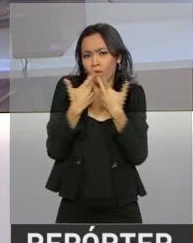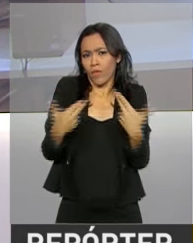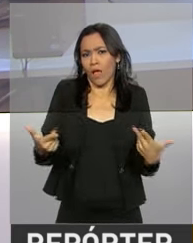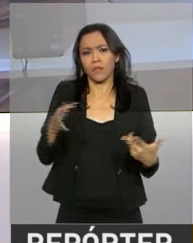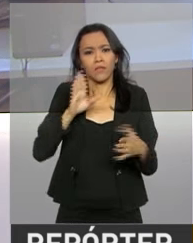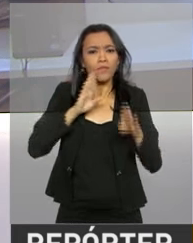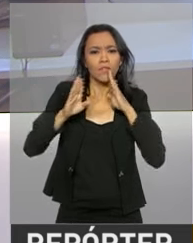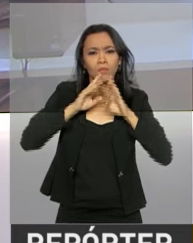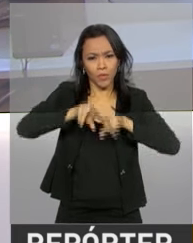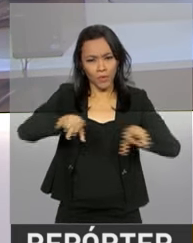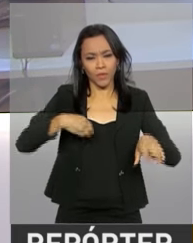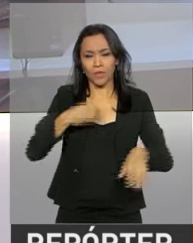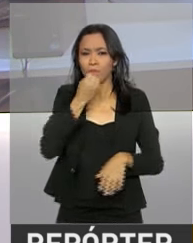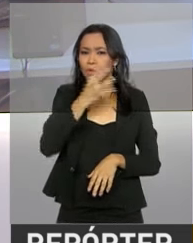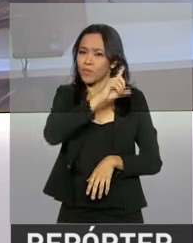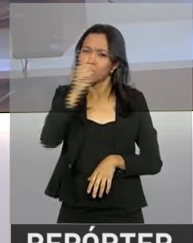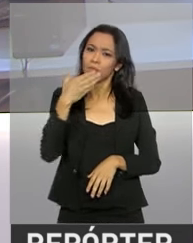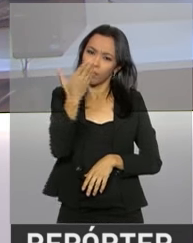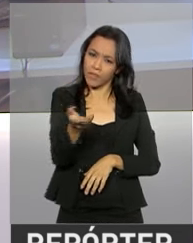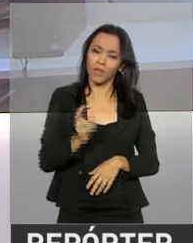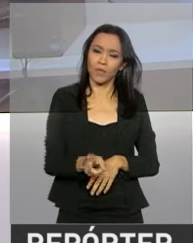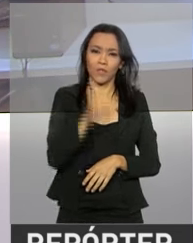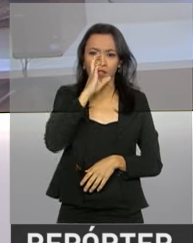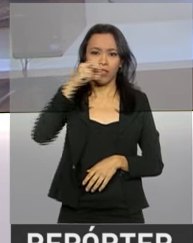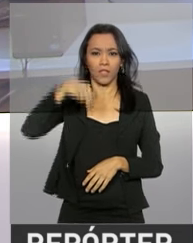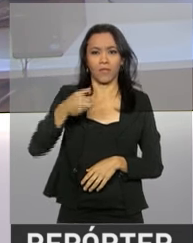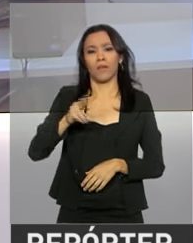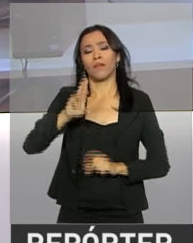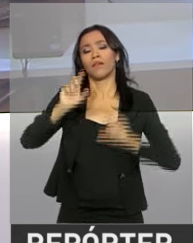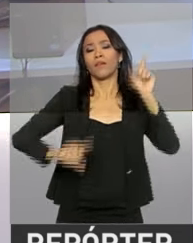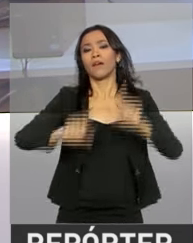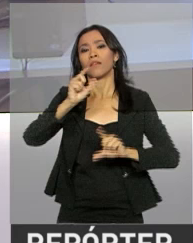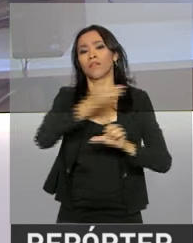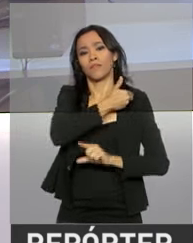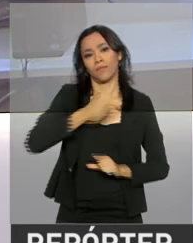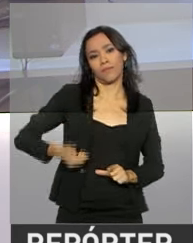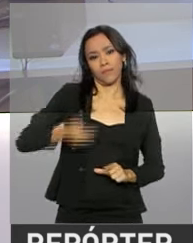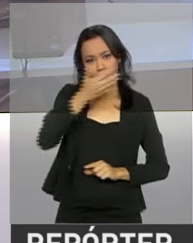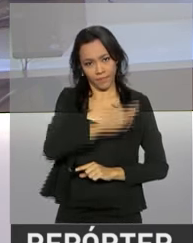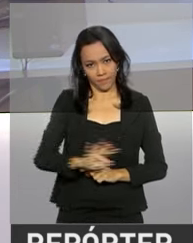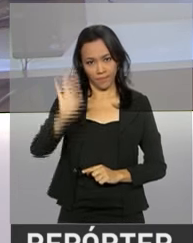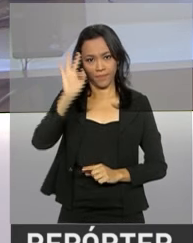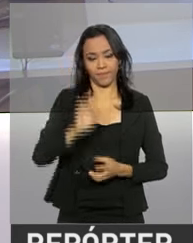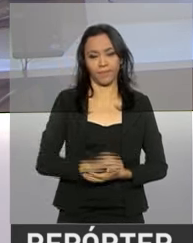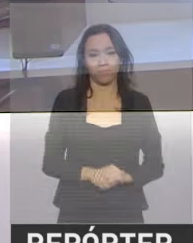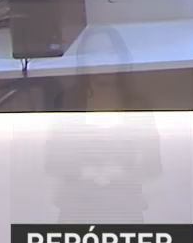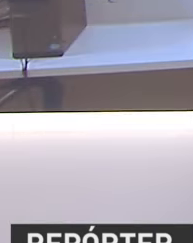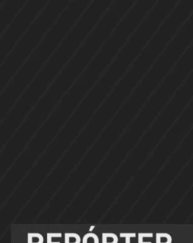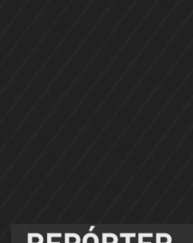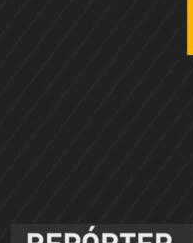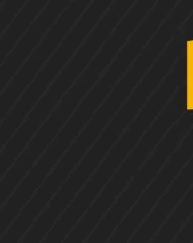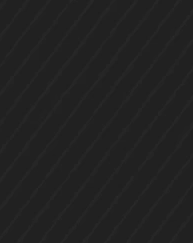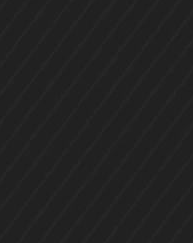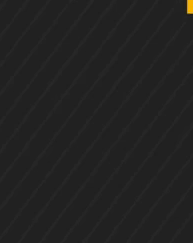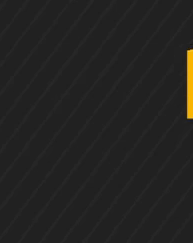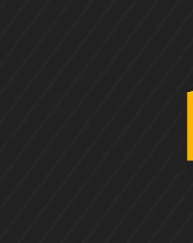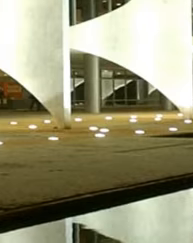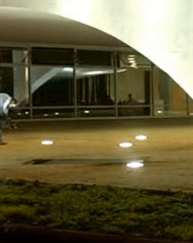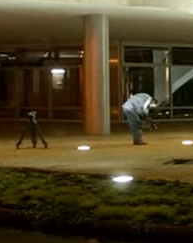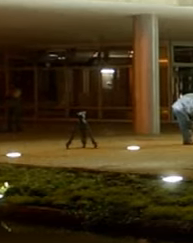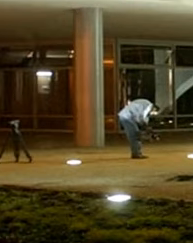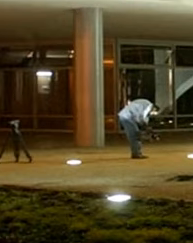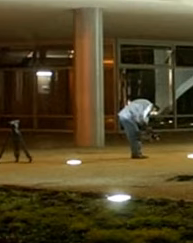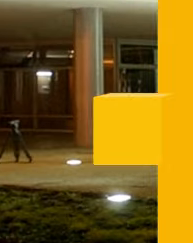redes sociais. Um bom dia para você e continue com a gente aqui na NBR, a TV do Governo Federal.